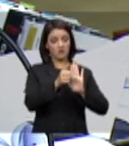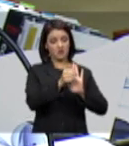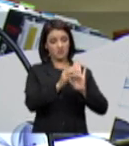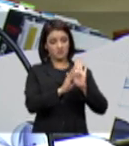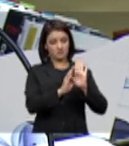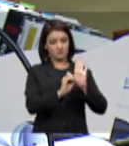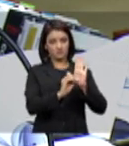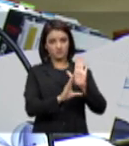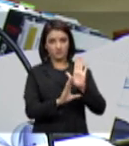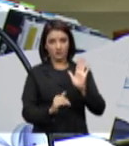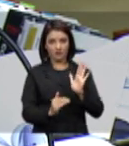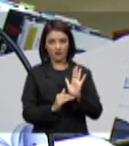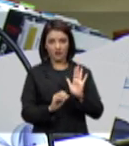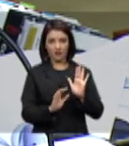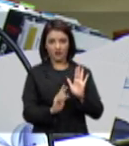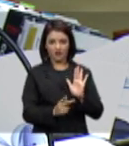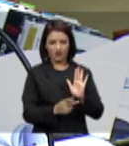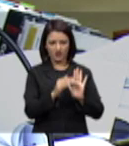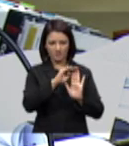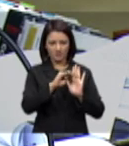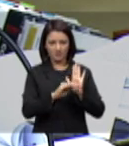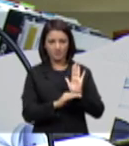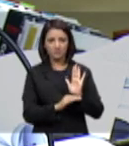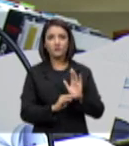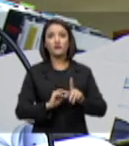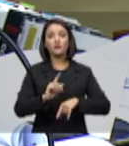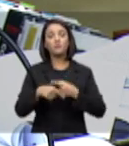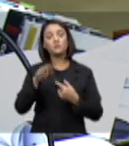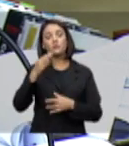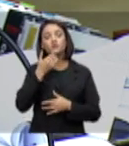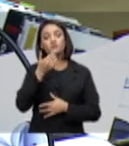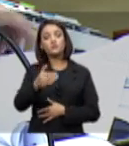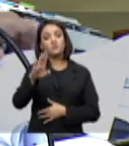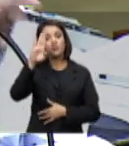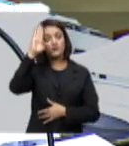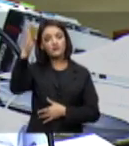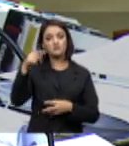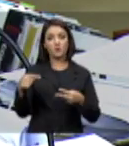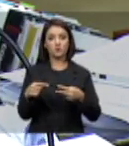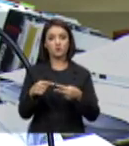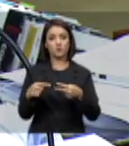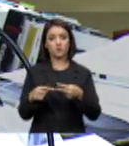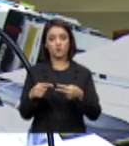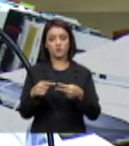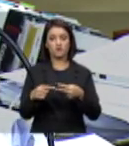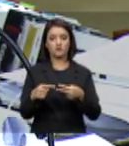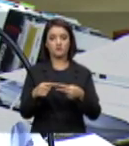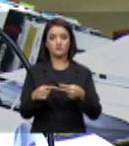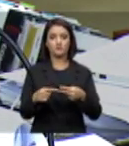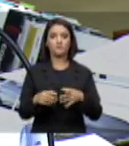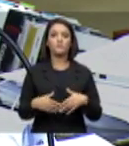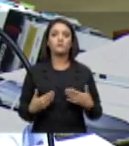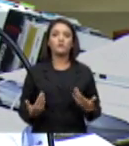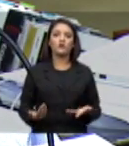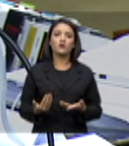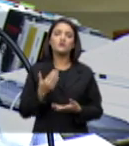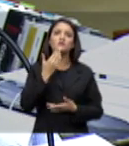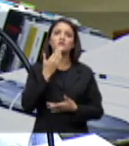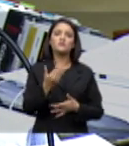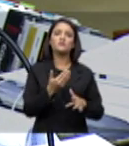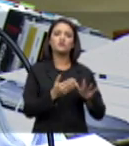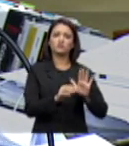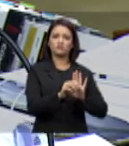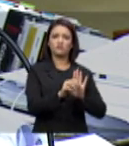pedido é principal e o pedido principal ação dois é pedidos é principais esses pedidos